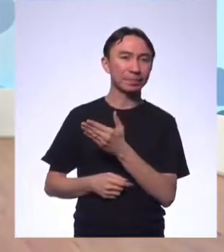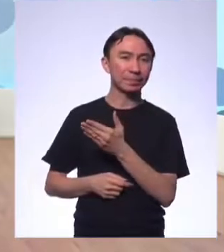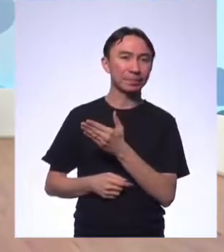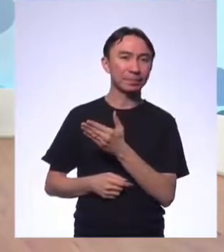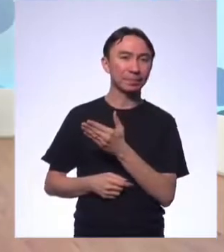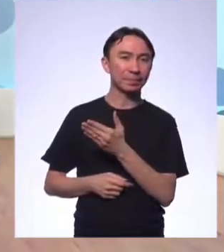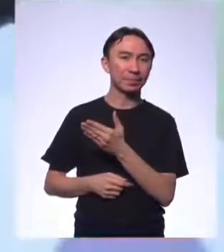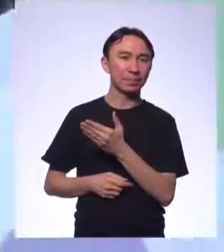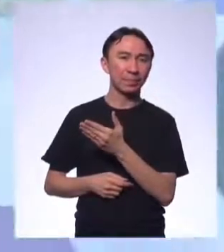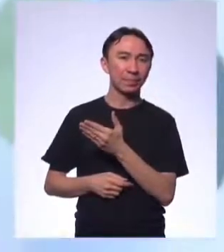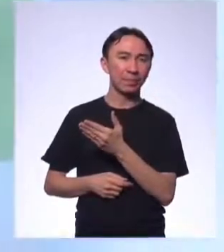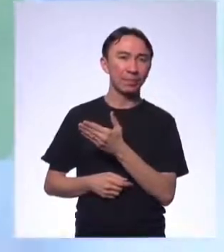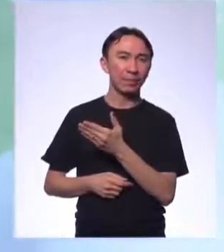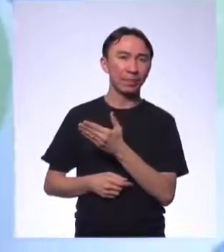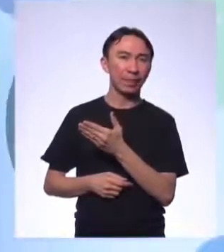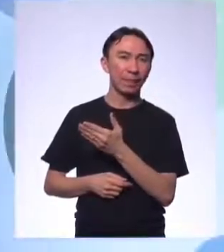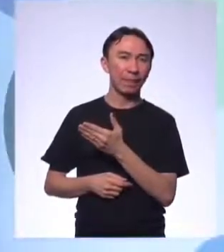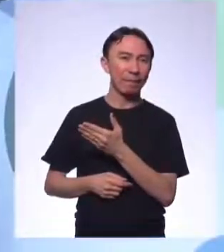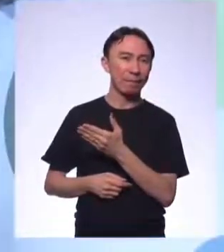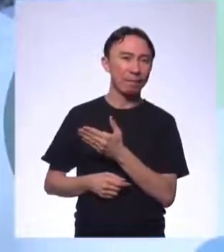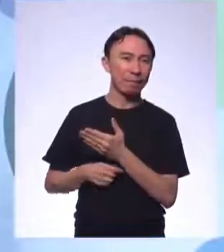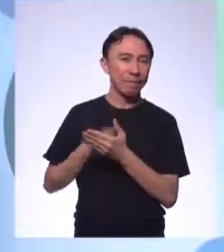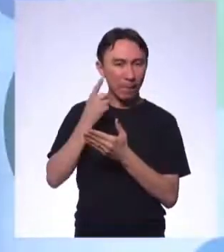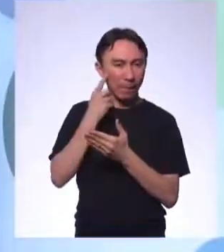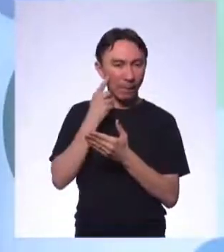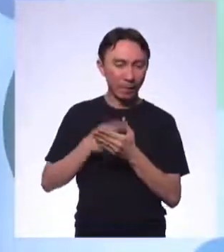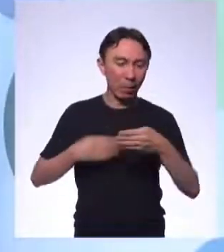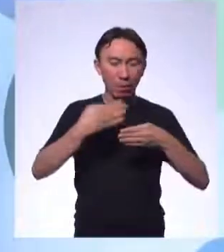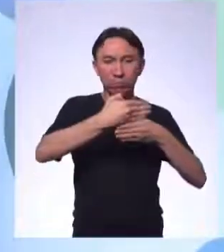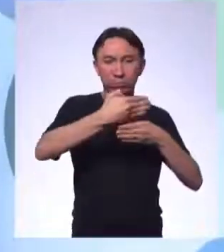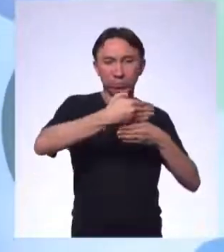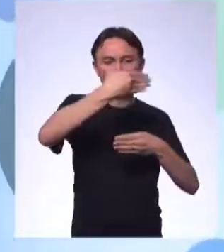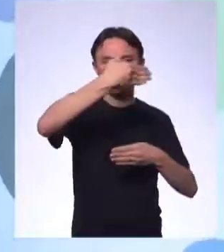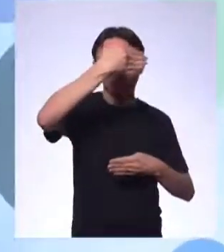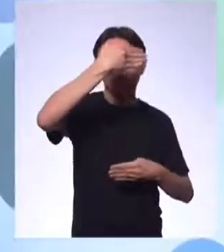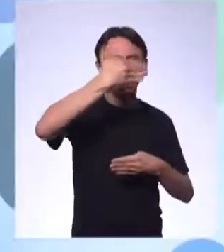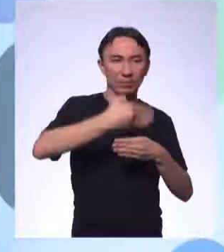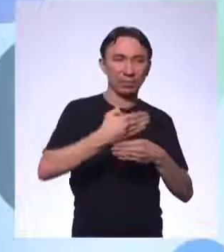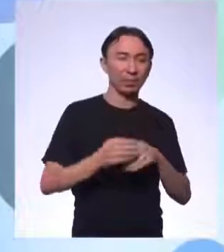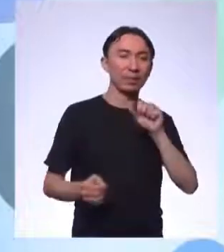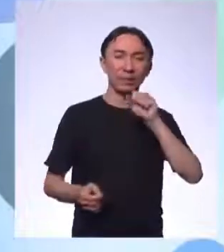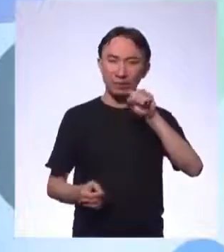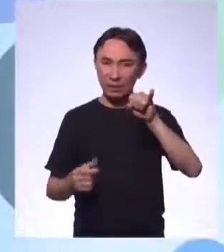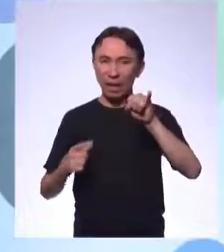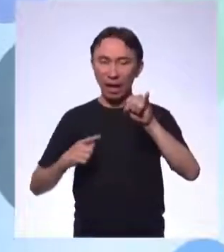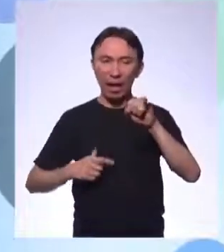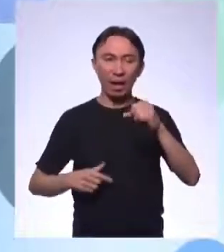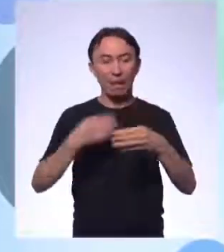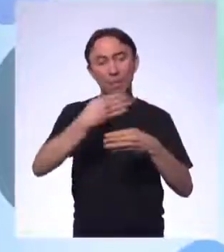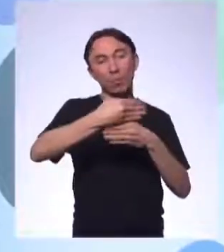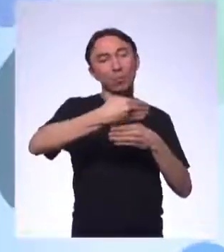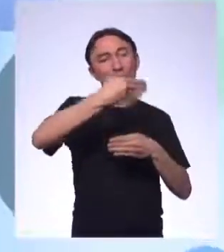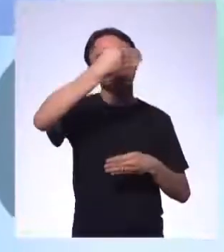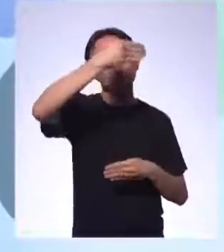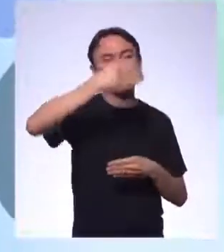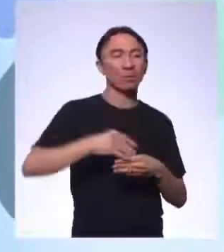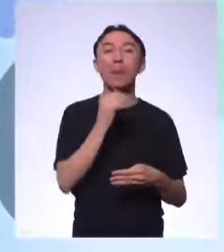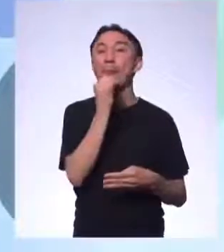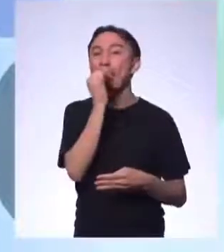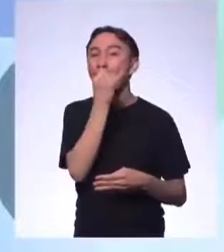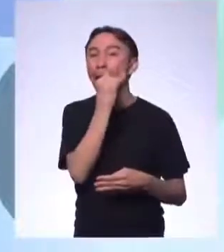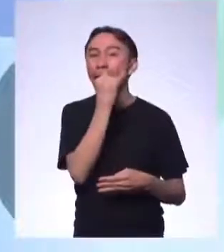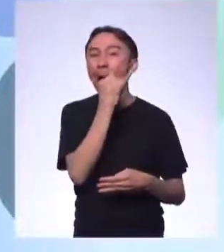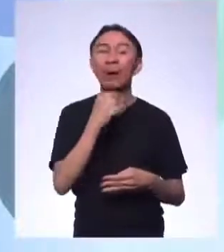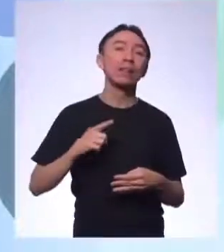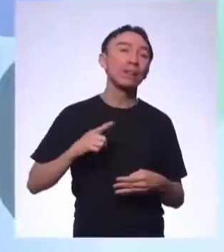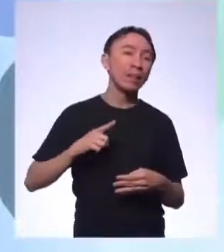acompanhar. Aqui, ó. Olha nesse ladinho aqui, ó. Tá vendo? Aqui nós temos uma parede, tá certo? Se fosse aqui um palco à italiana, nós teríamos aqui pernas, né?